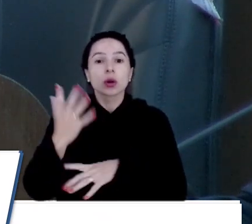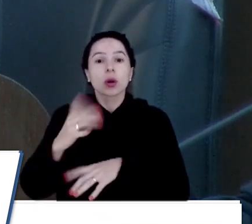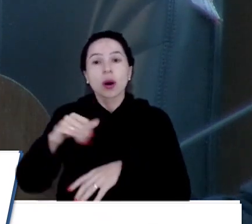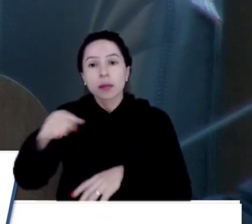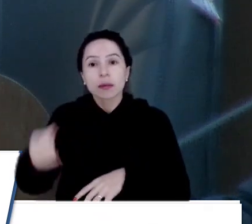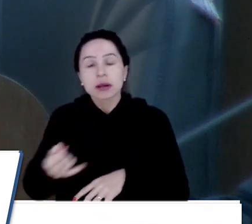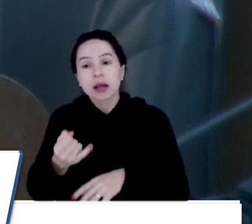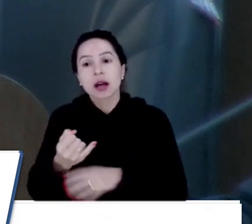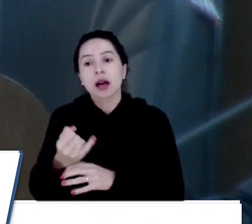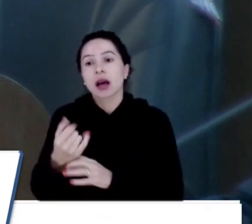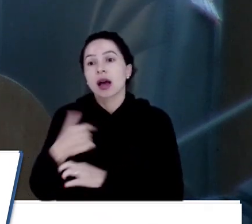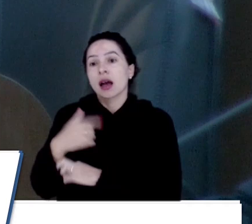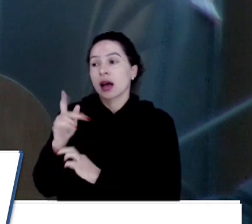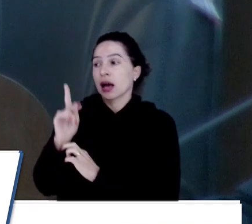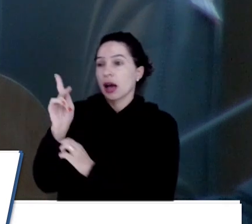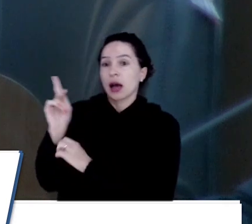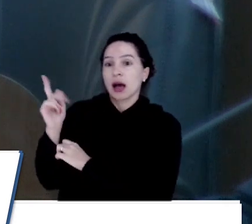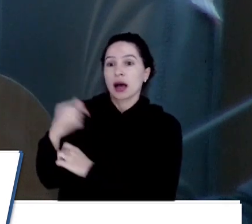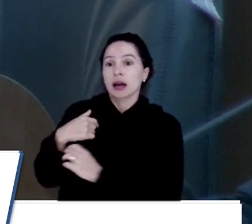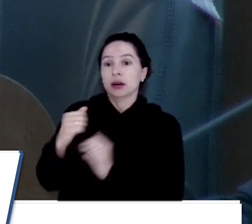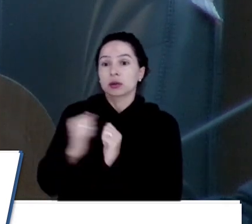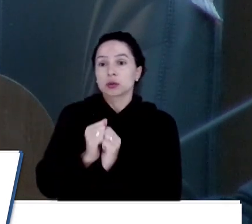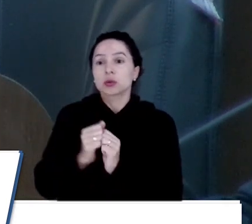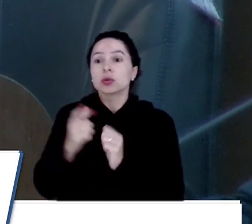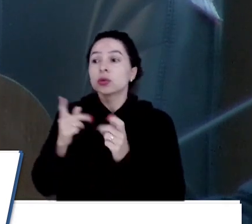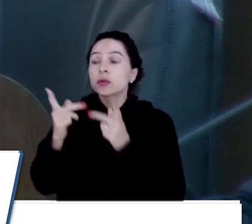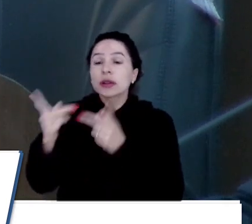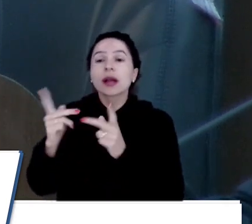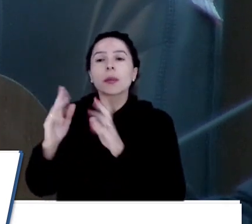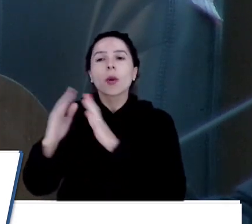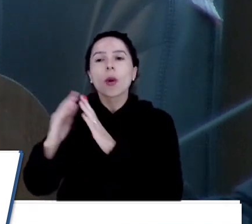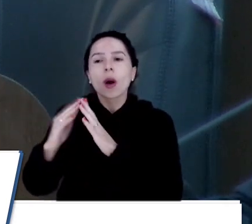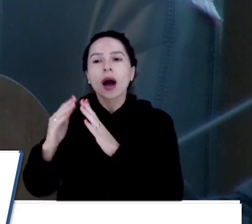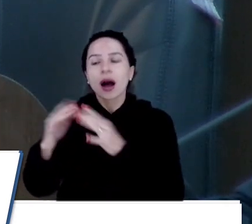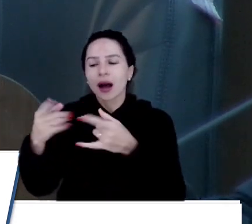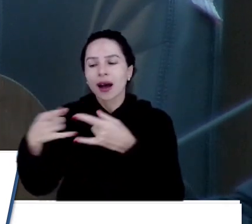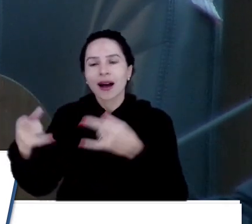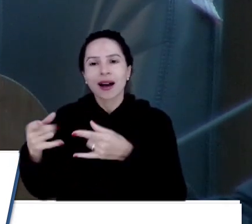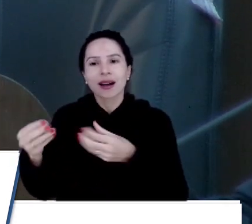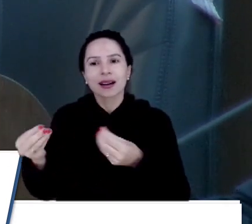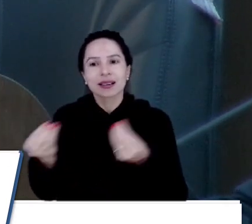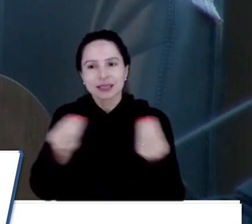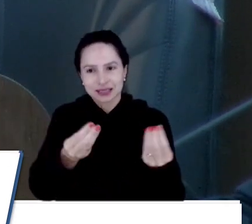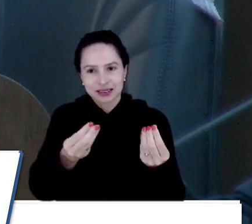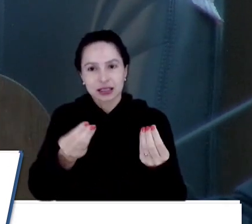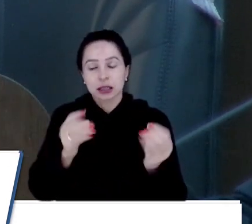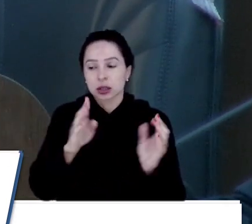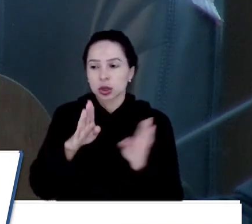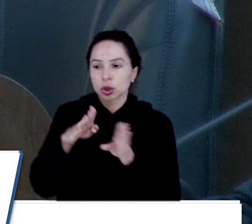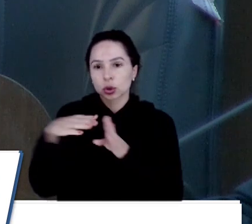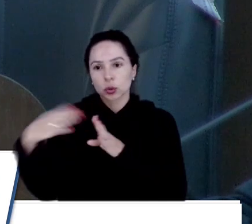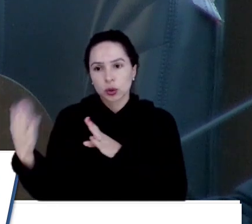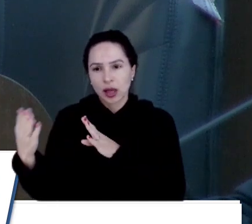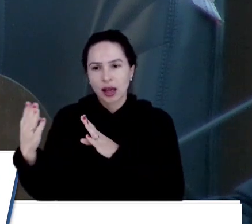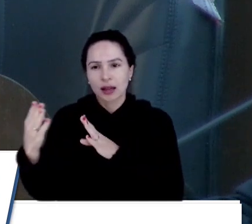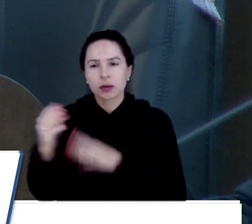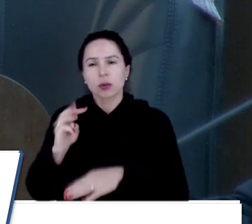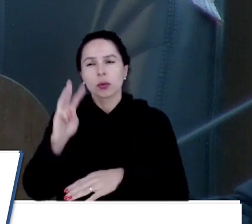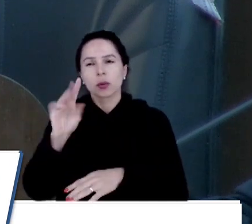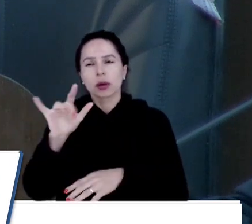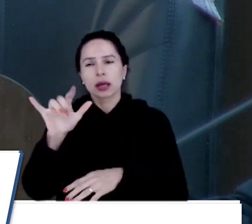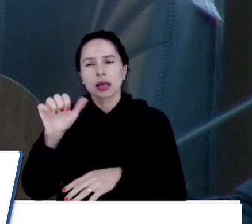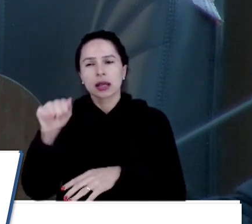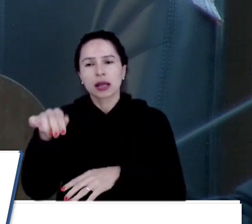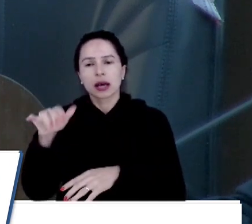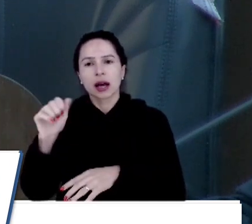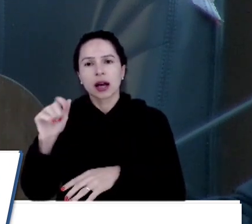Cacá e eu, nós tivemos lá na Casa de Passagem. Do lado da Casa da Passagem, na William Azuis, tem um espaço.